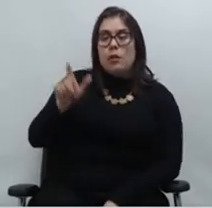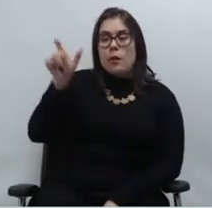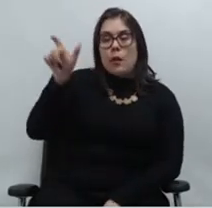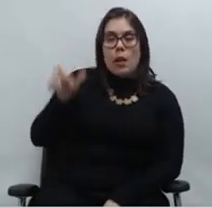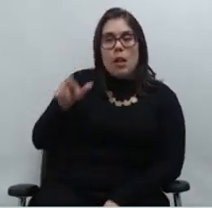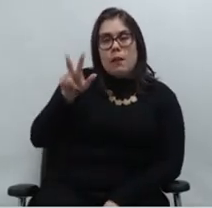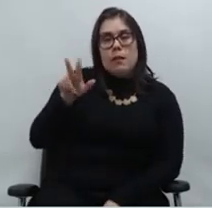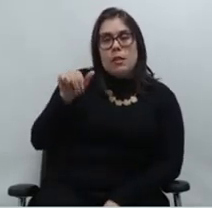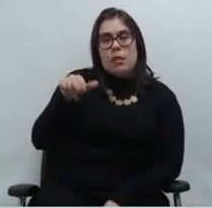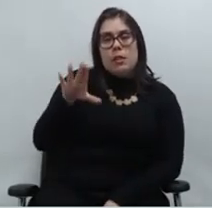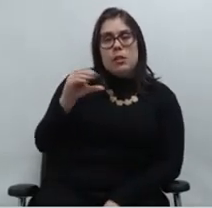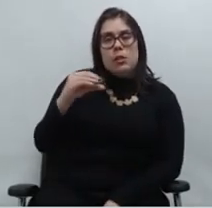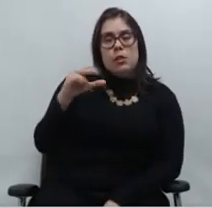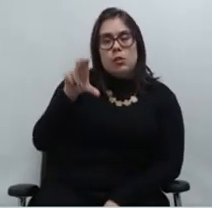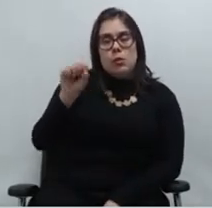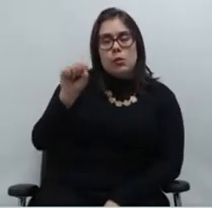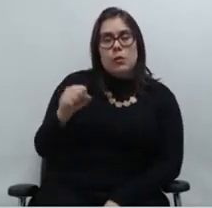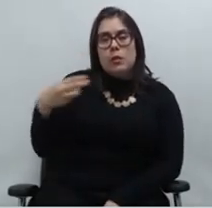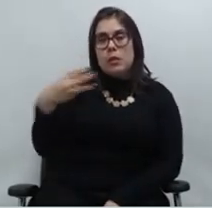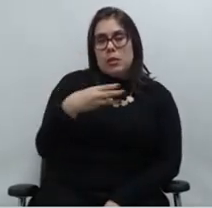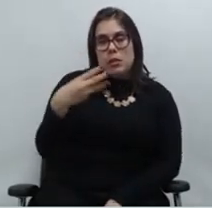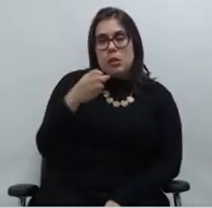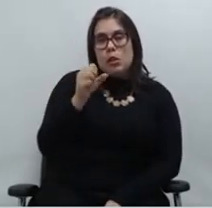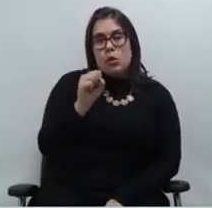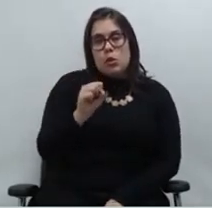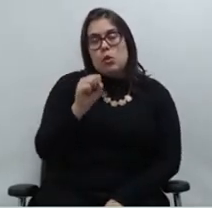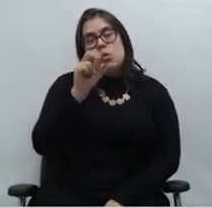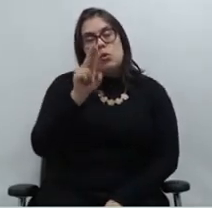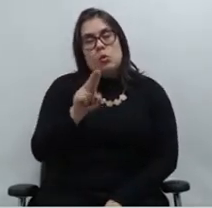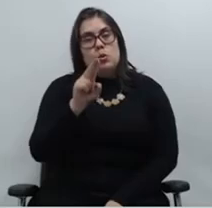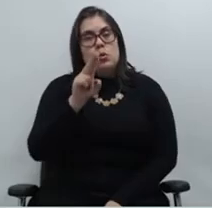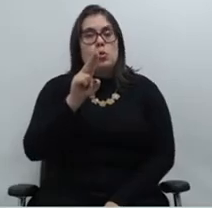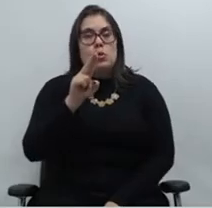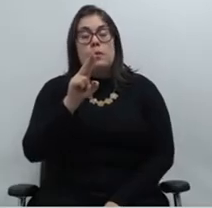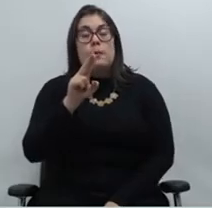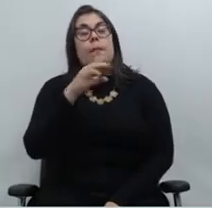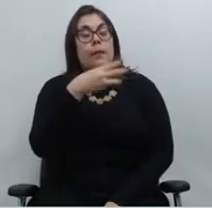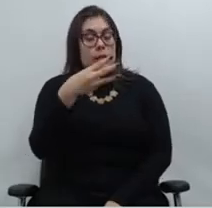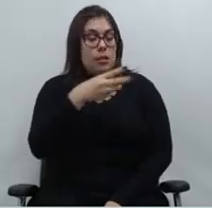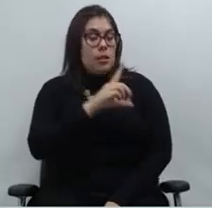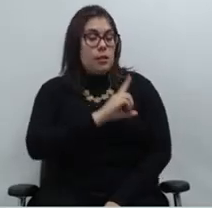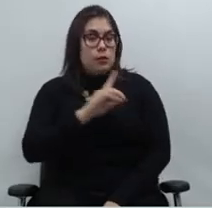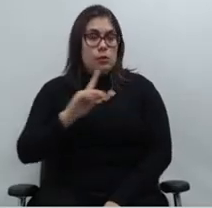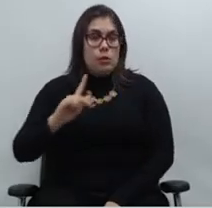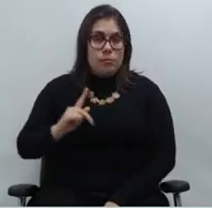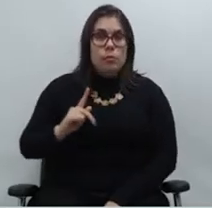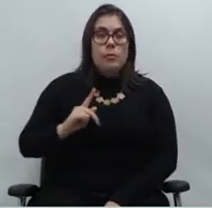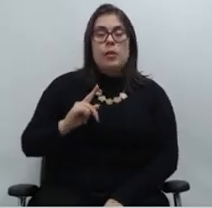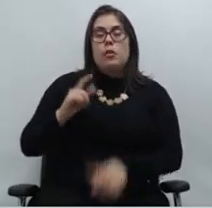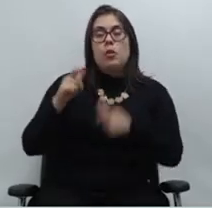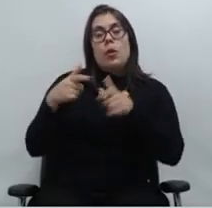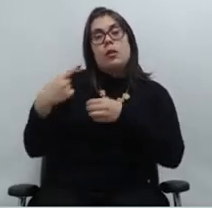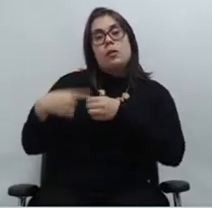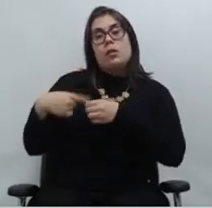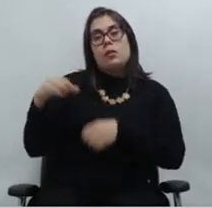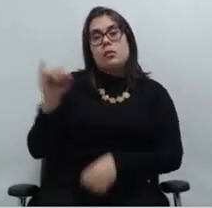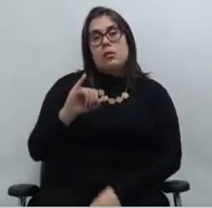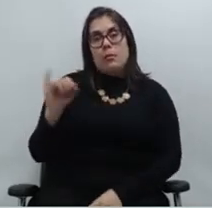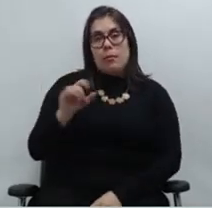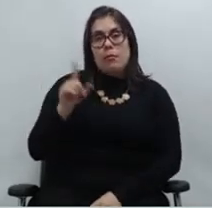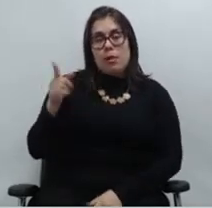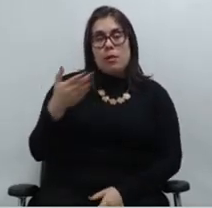Rene, classificado na terceira Defensoria Pública de Itapevi, para cursar disciplina vinculada ao programa de pós-graduação em Ciências Sociais, doutorado em